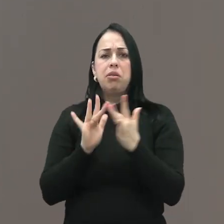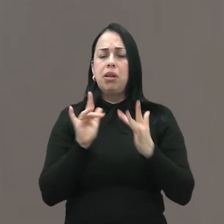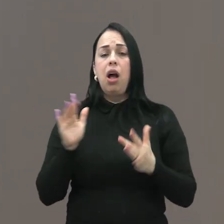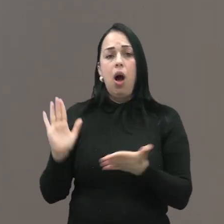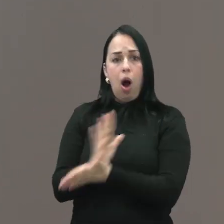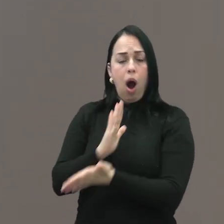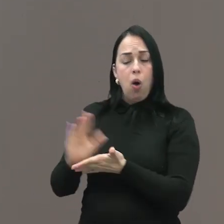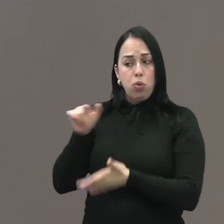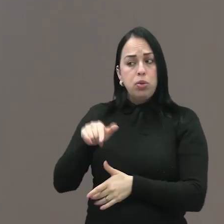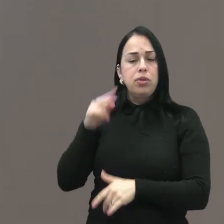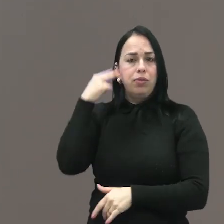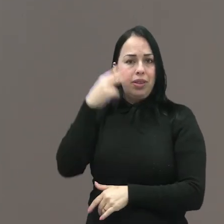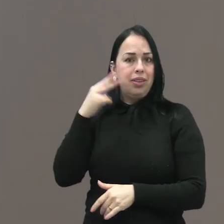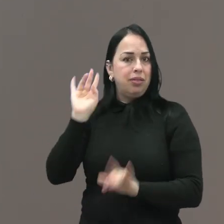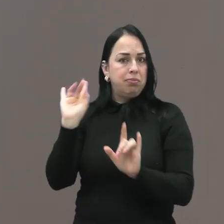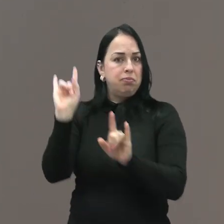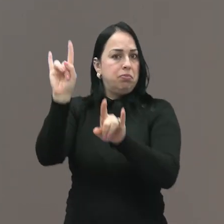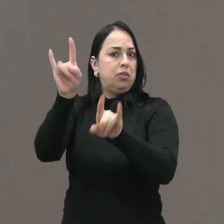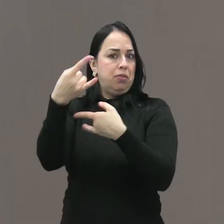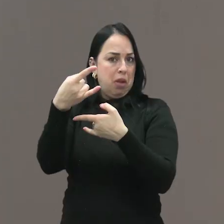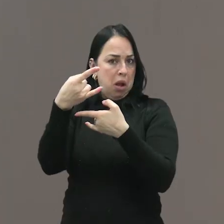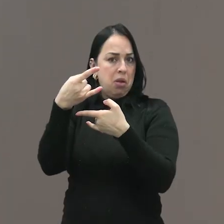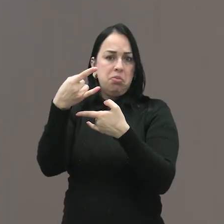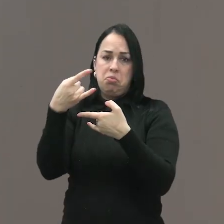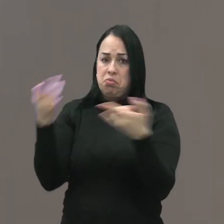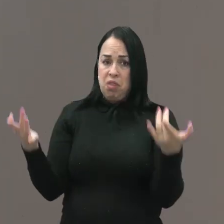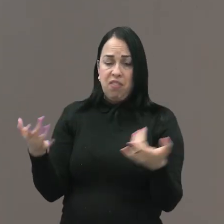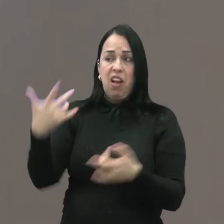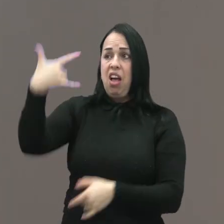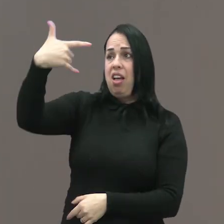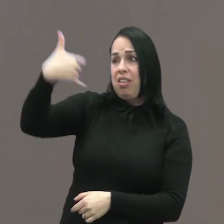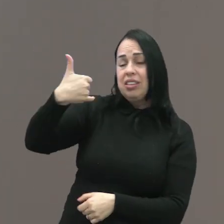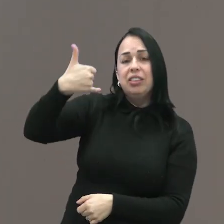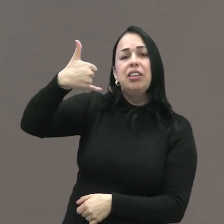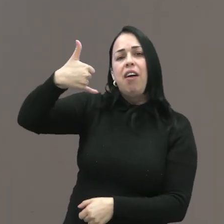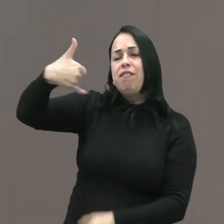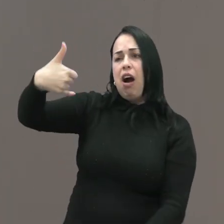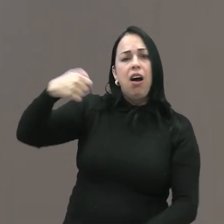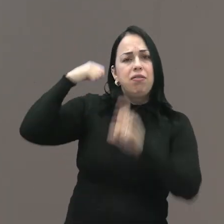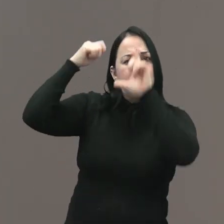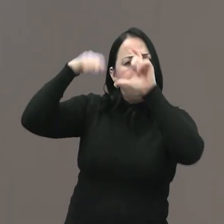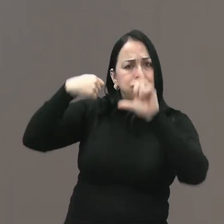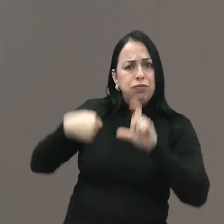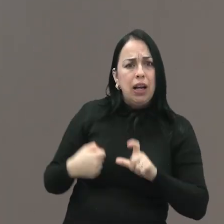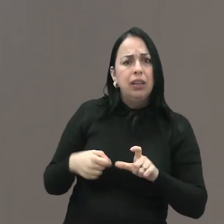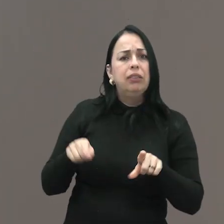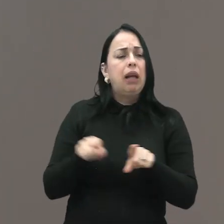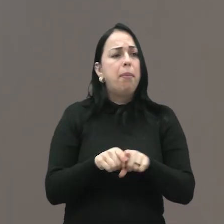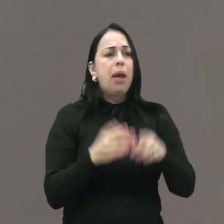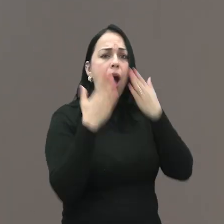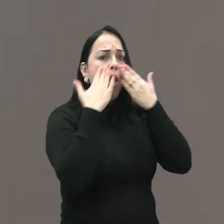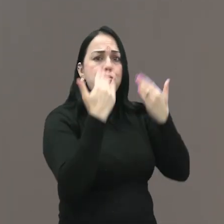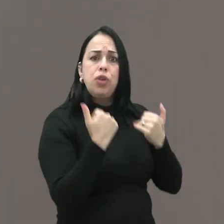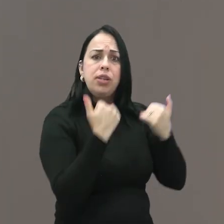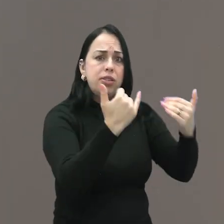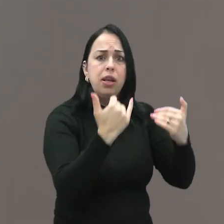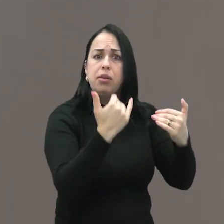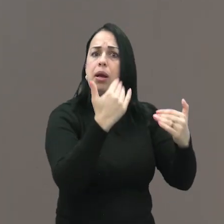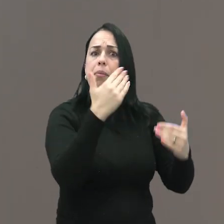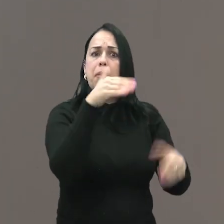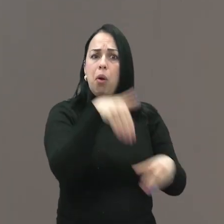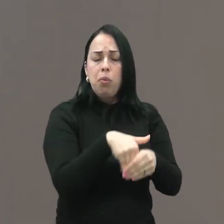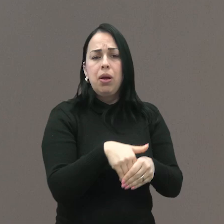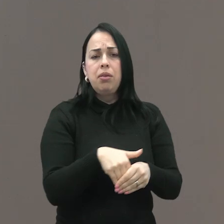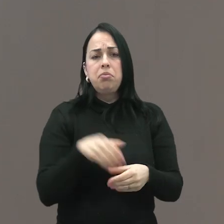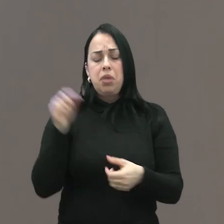essas iniciativas, tem muitos vereadores que fazem lives em diversos pontos da cidade também, estão tendo várias